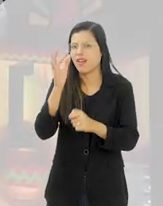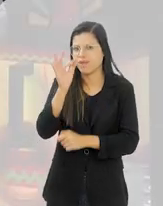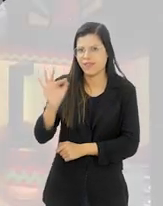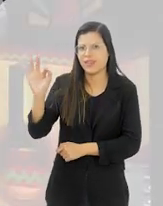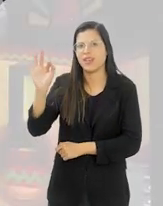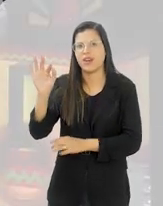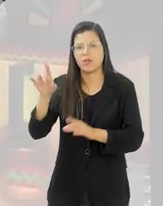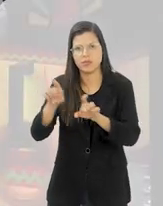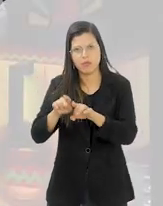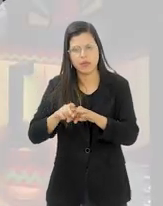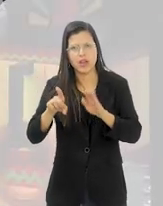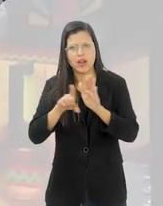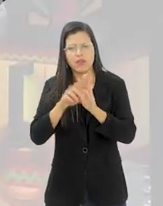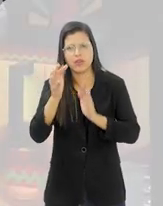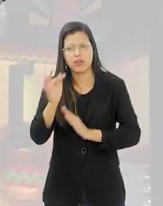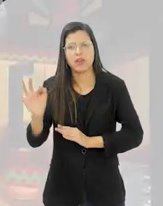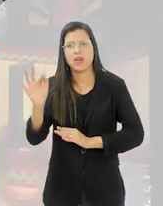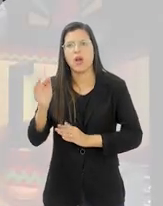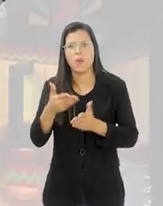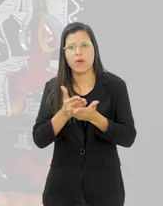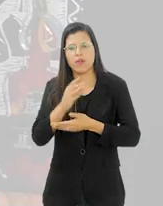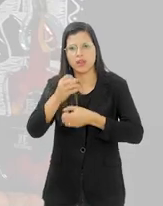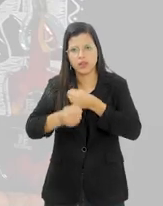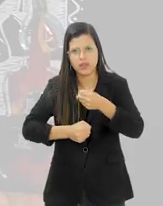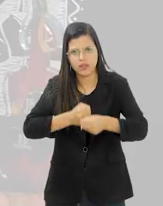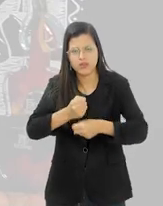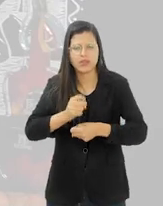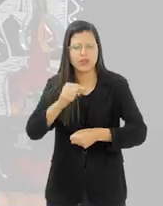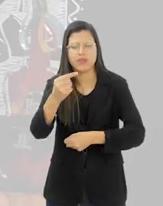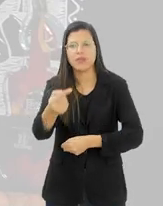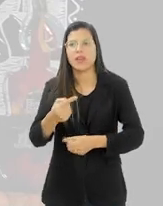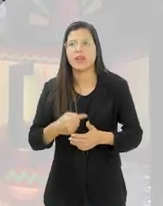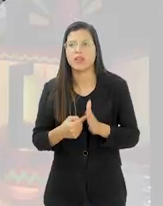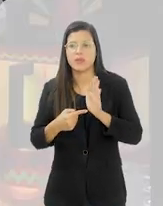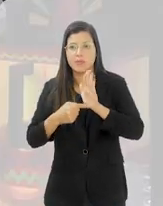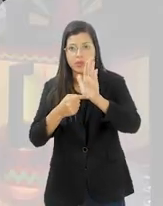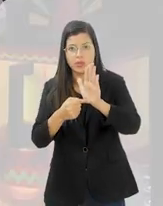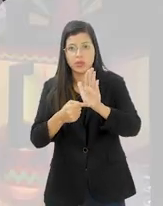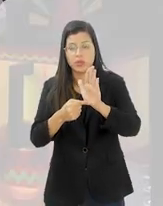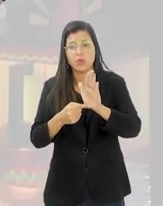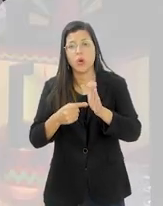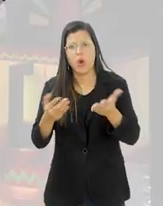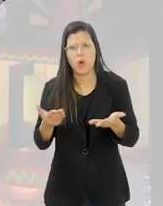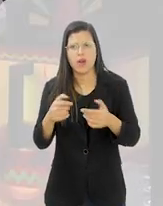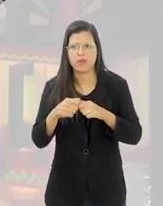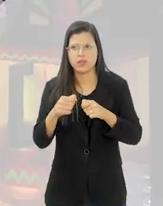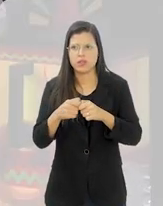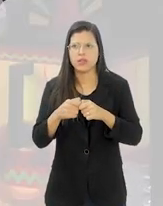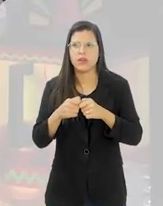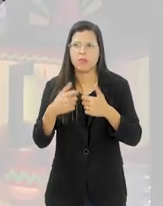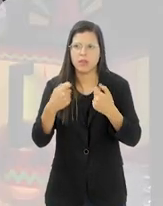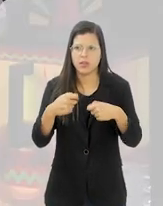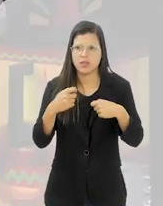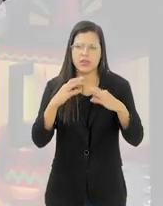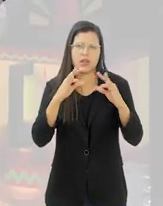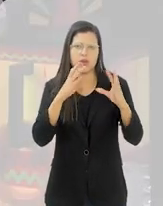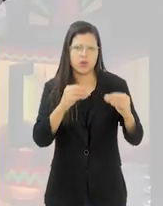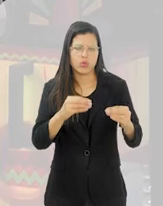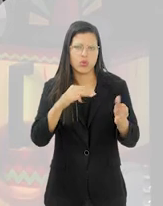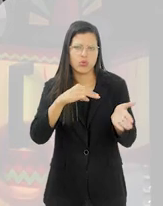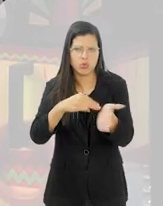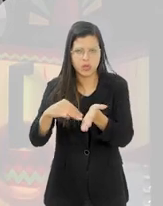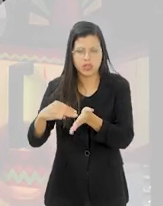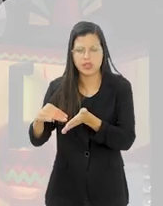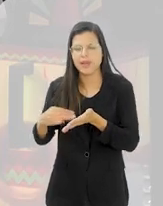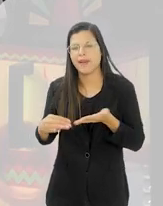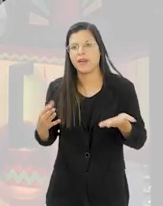fazer a federal. Se Deus quiser, vai ser aprovada. Nem que seja ano que vem. E aí a gente apresentou e eles agora vão fazer todo o trâmite, né, que tem que passar em todas as casas,